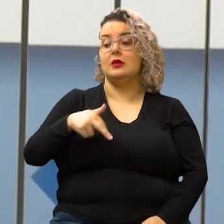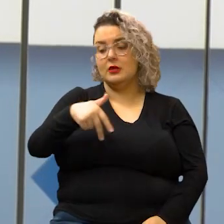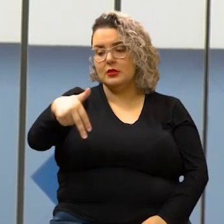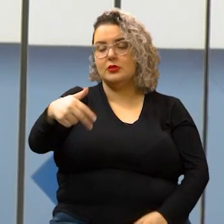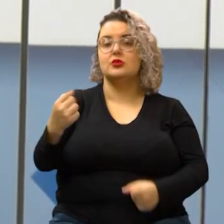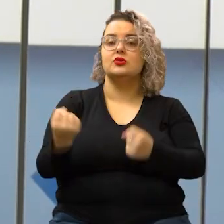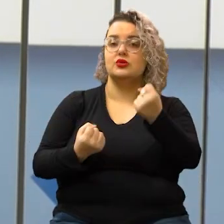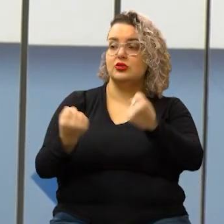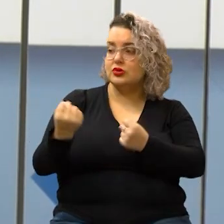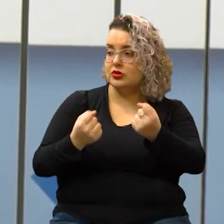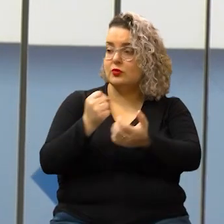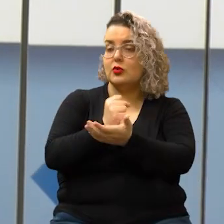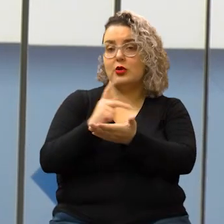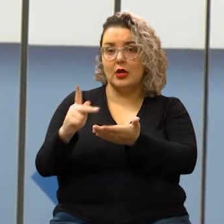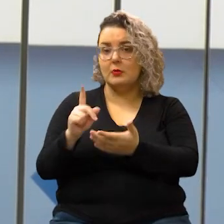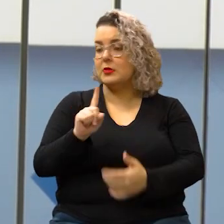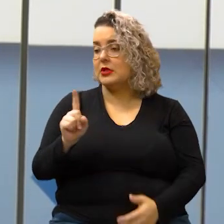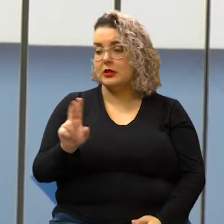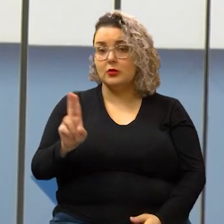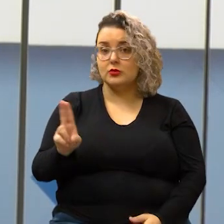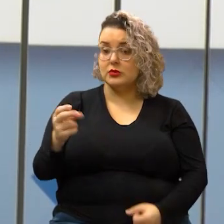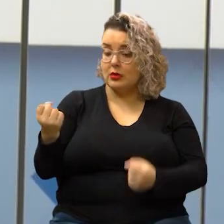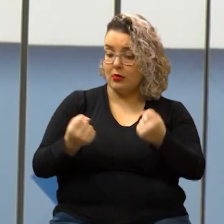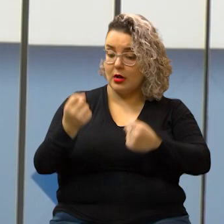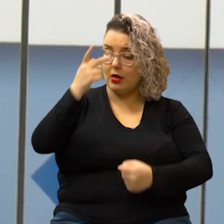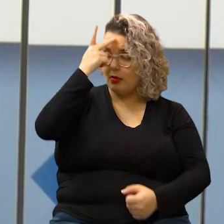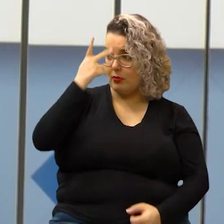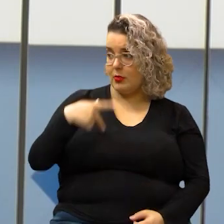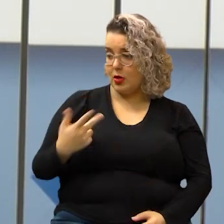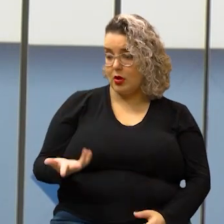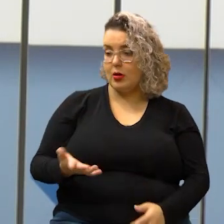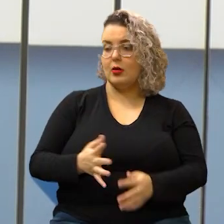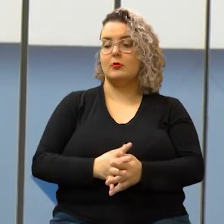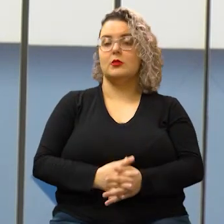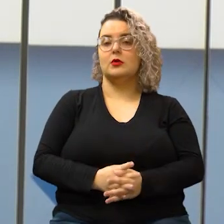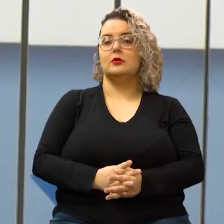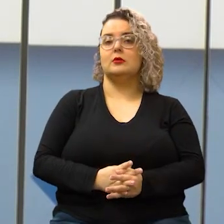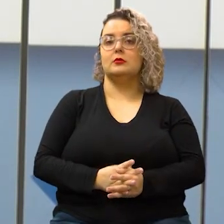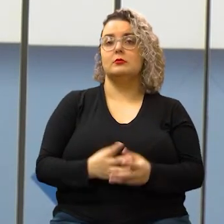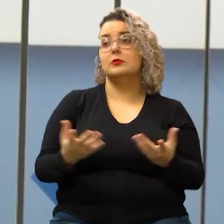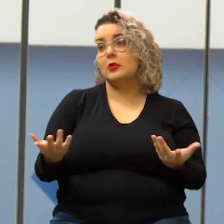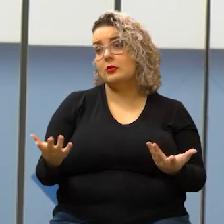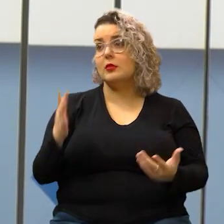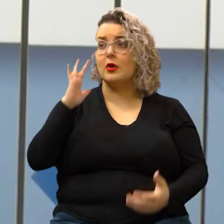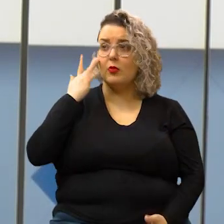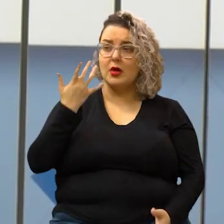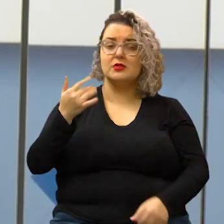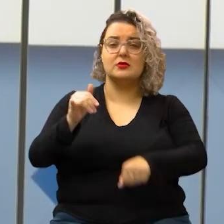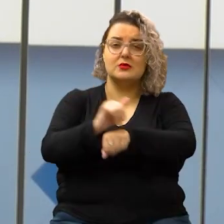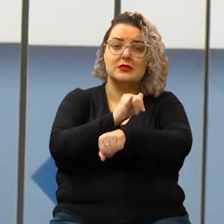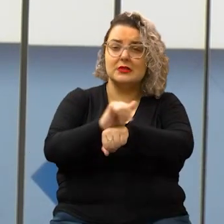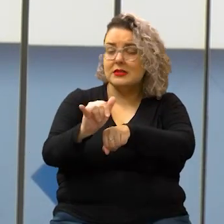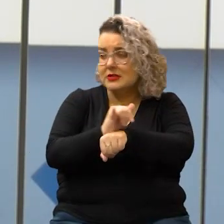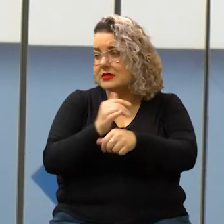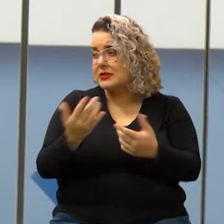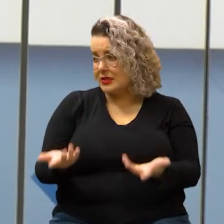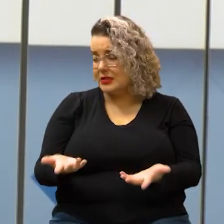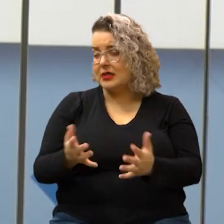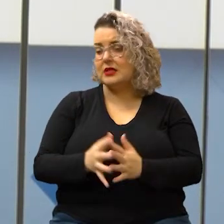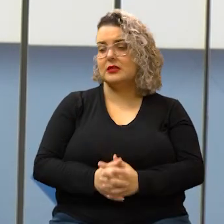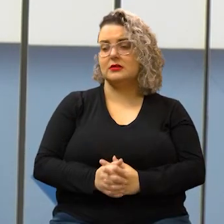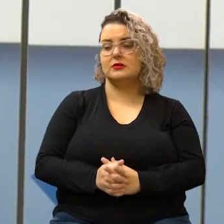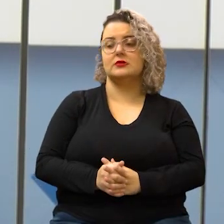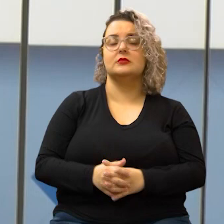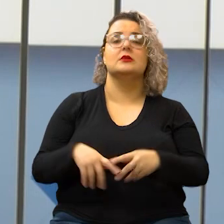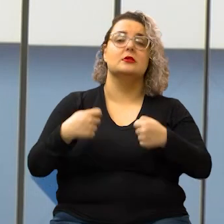de transporte por aplicativo e não utilizarem do veículo, né, do próprio veículo. Então, assim, eu acho que são ferramentas que devem